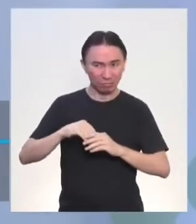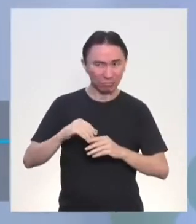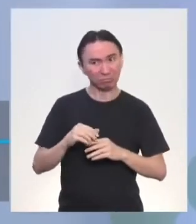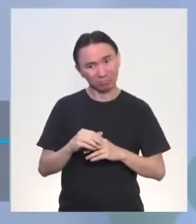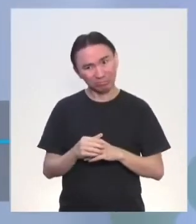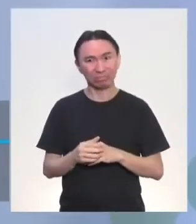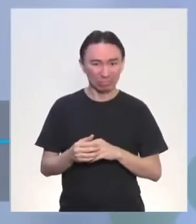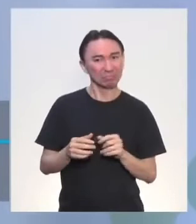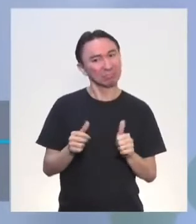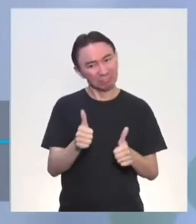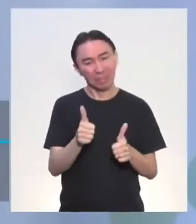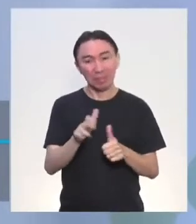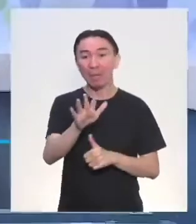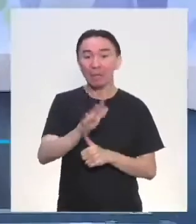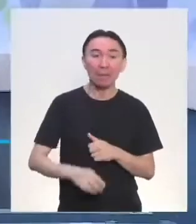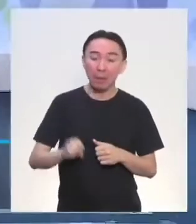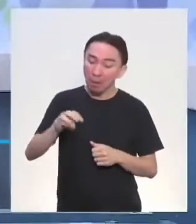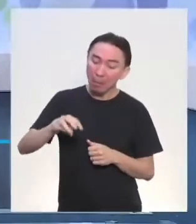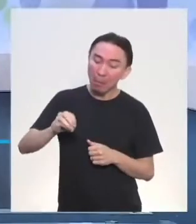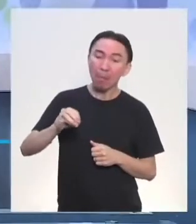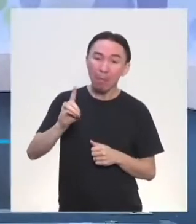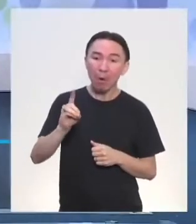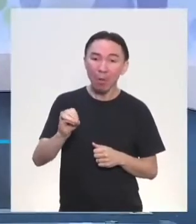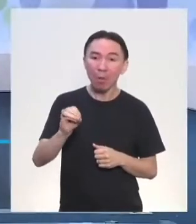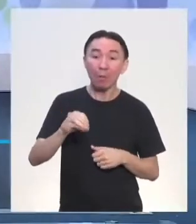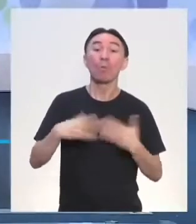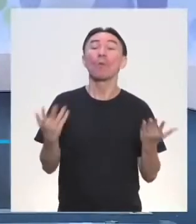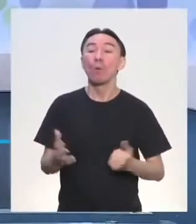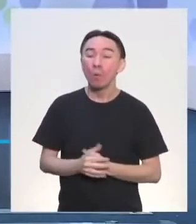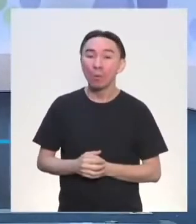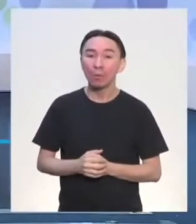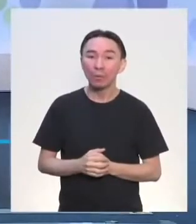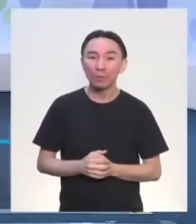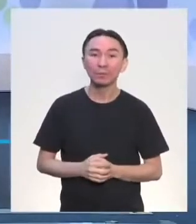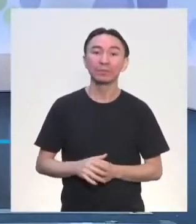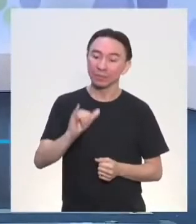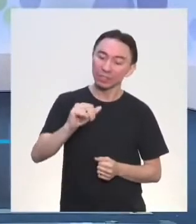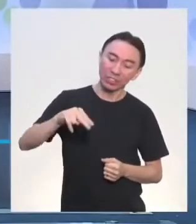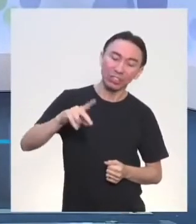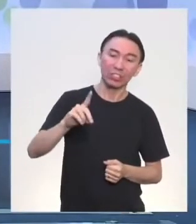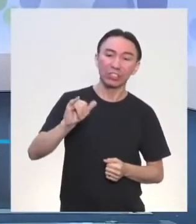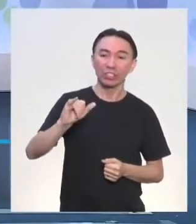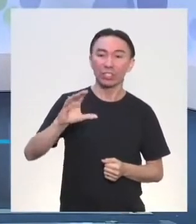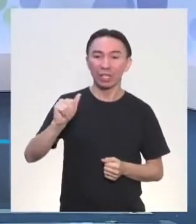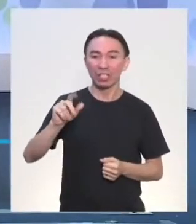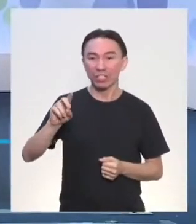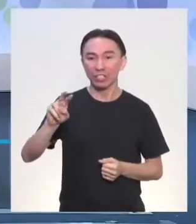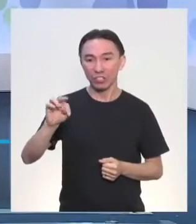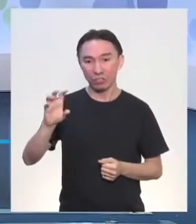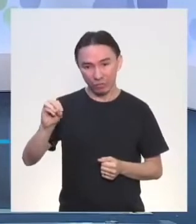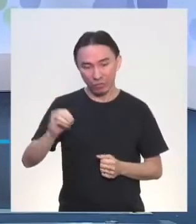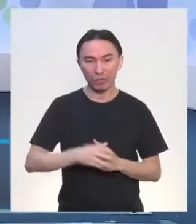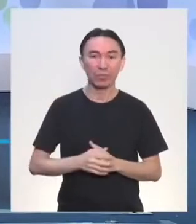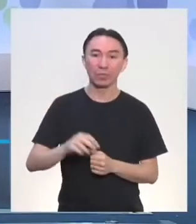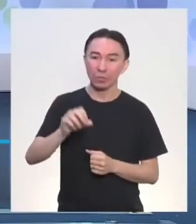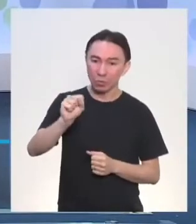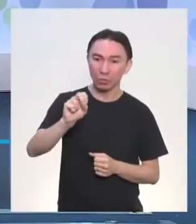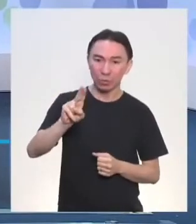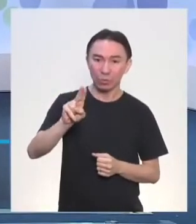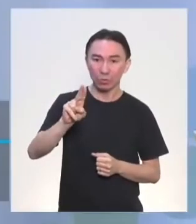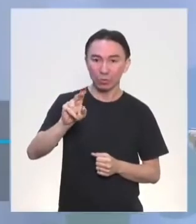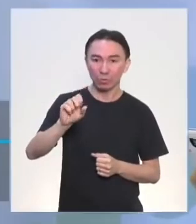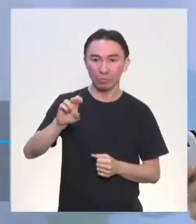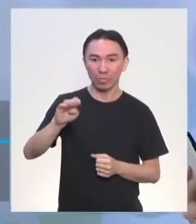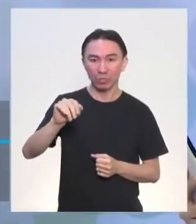eles colocaram? Sim. Quais são os modos verbais? Indicativo, subjuntivo e imperativo. Boa. E